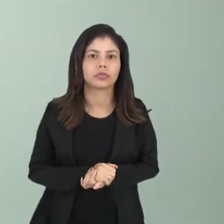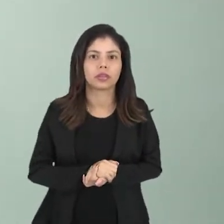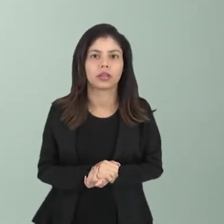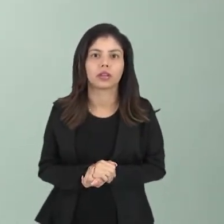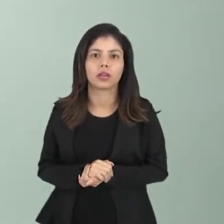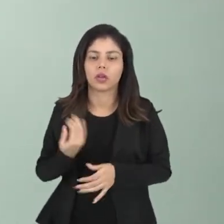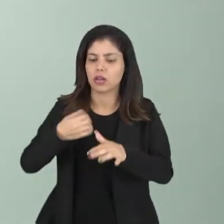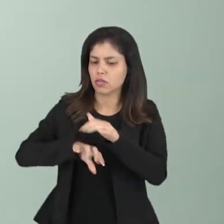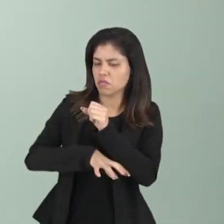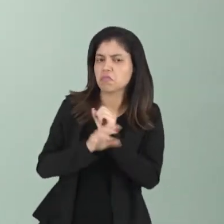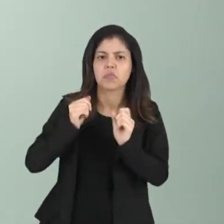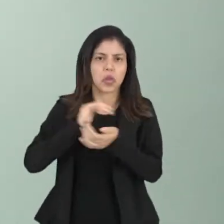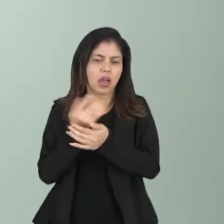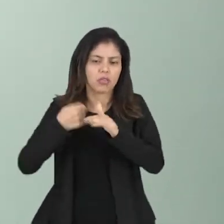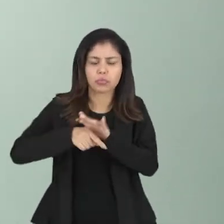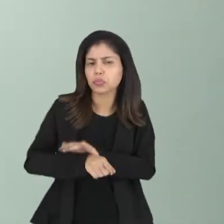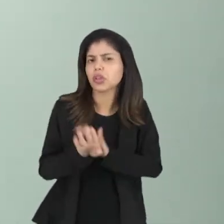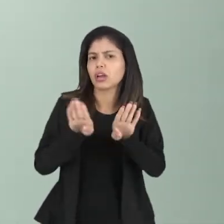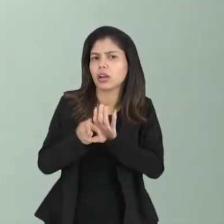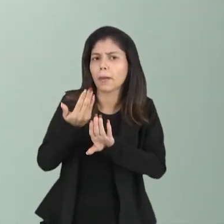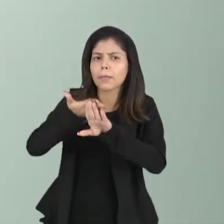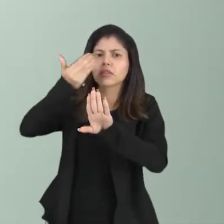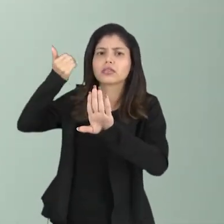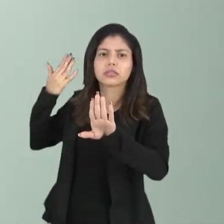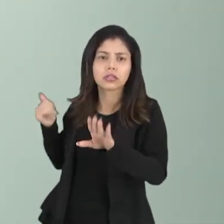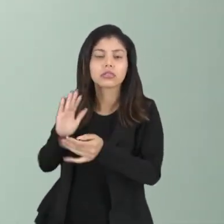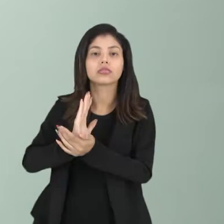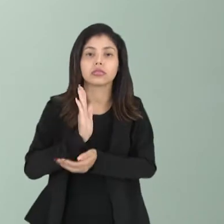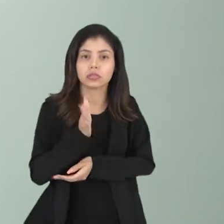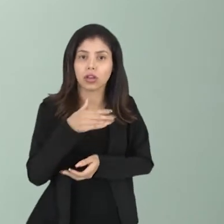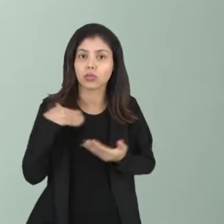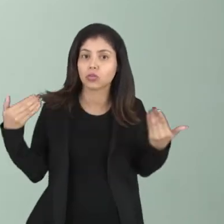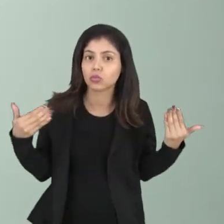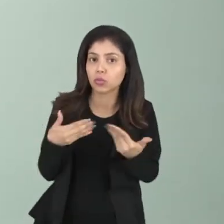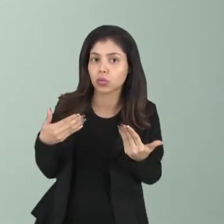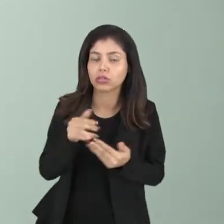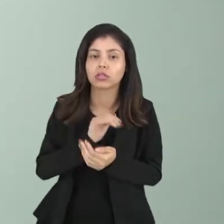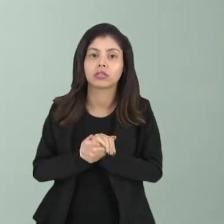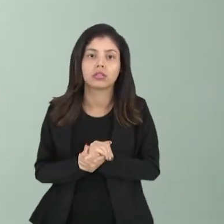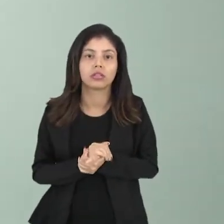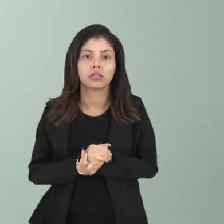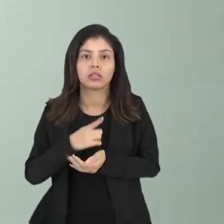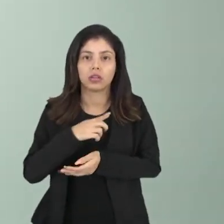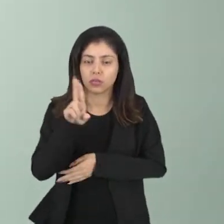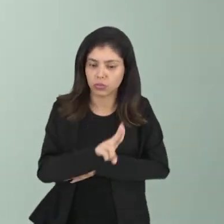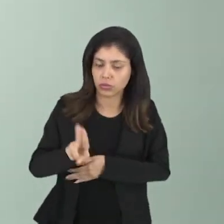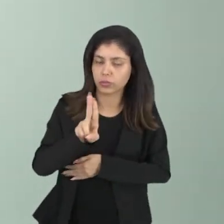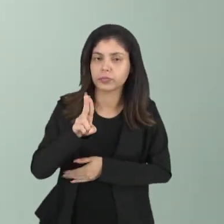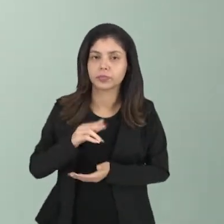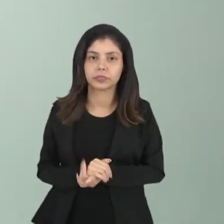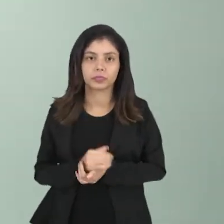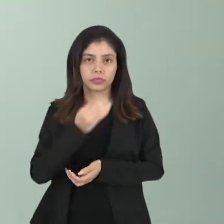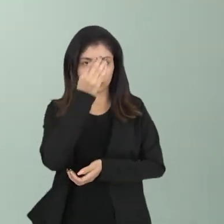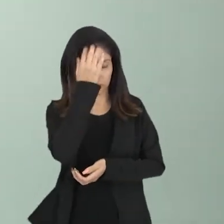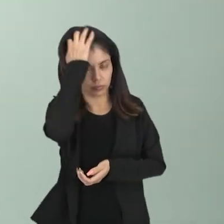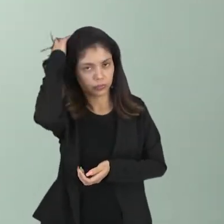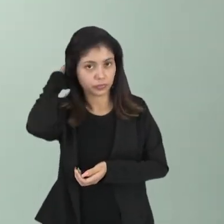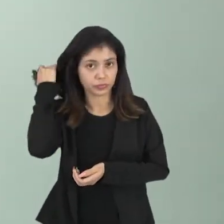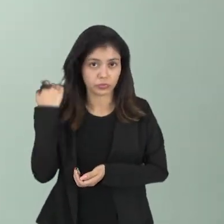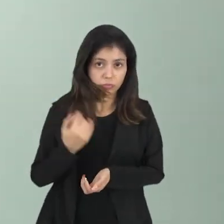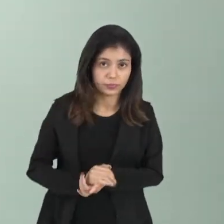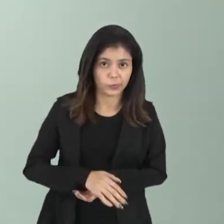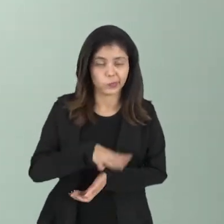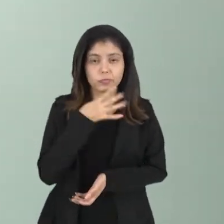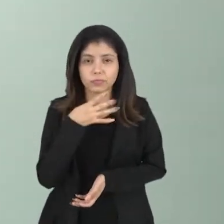tipo de raiz, que virou mais tarde medicação, que hoje está sendo fármacos que são usados. E também temos